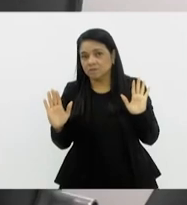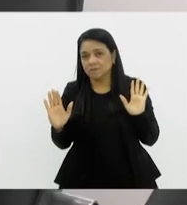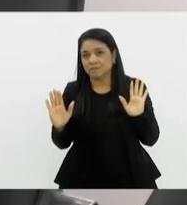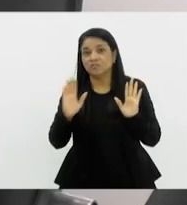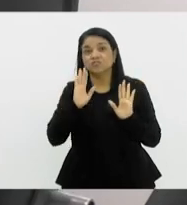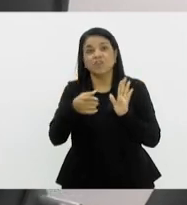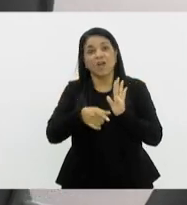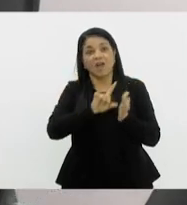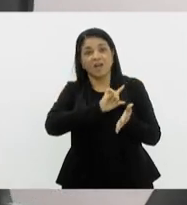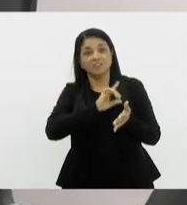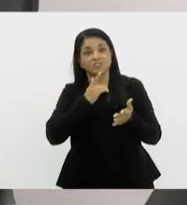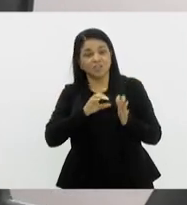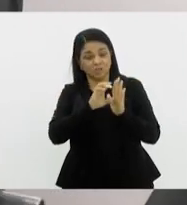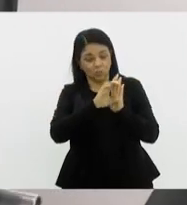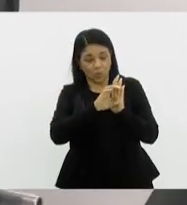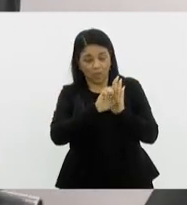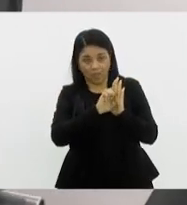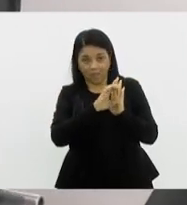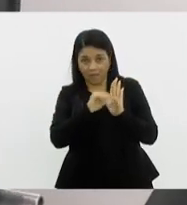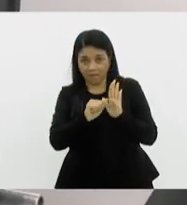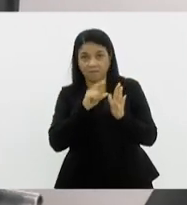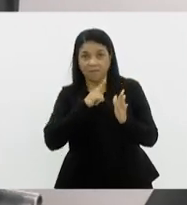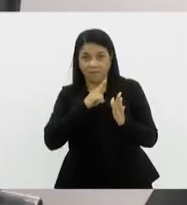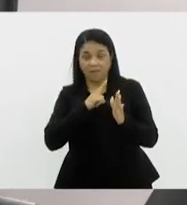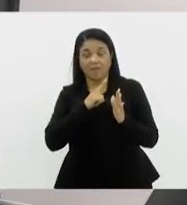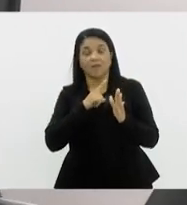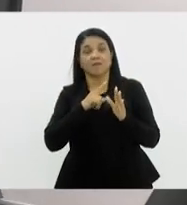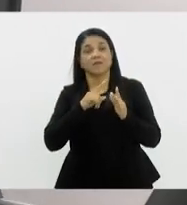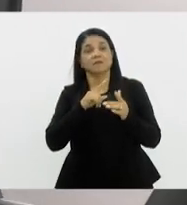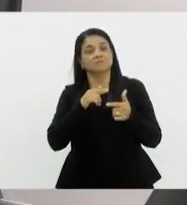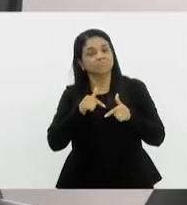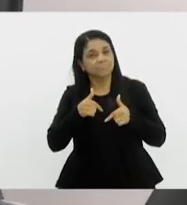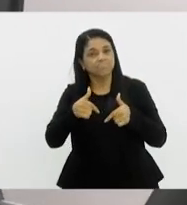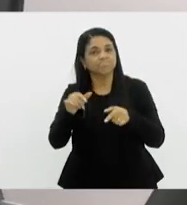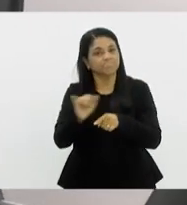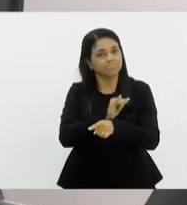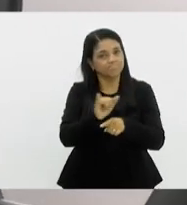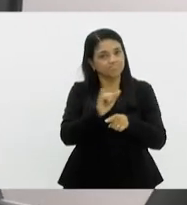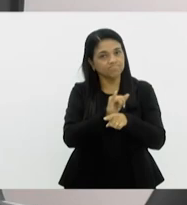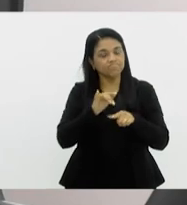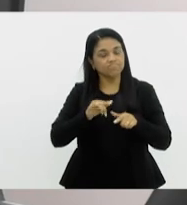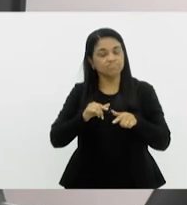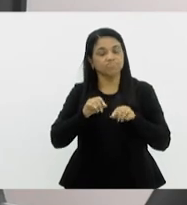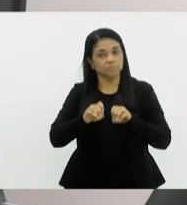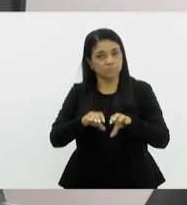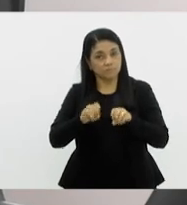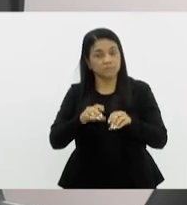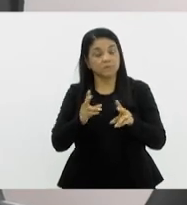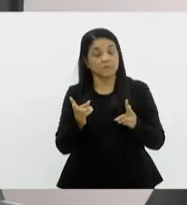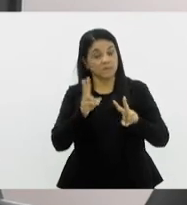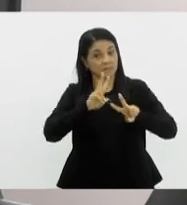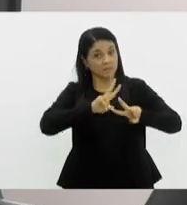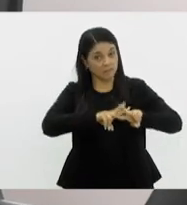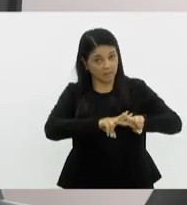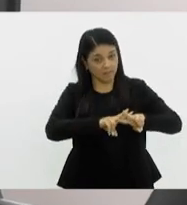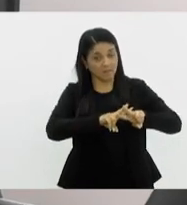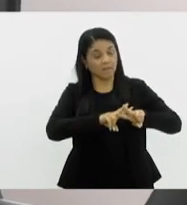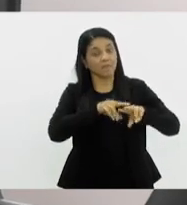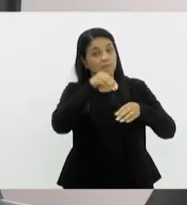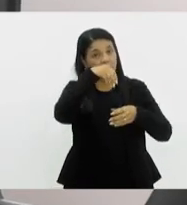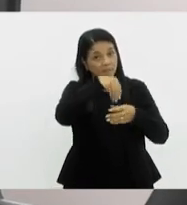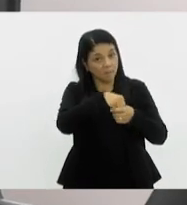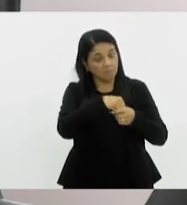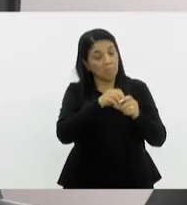a previsão no próprio ECA que as medidas socioeducativas elas se darão em regime fechado e poderão ter uma